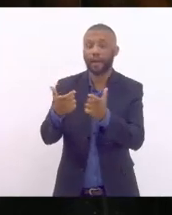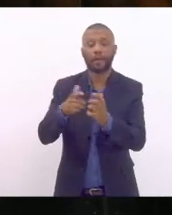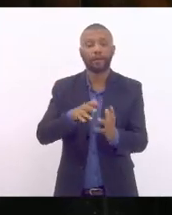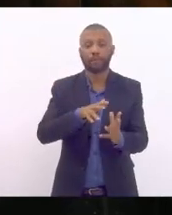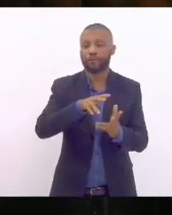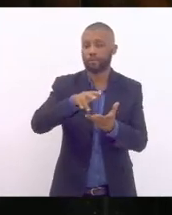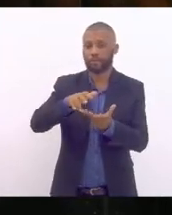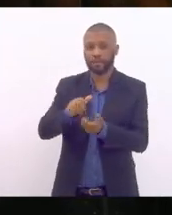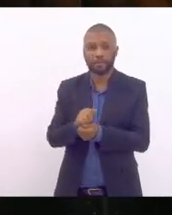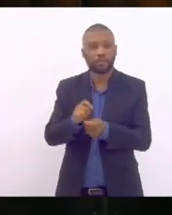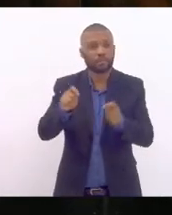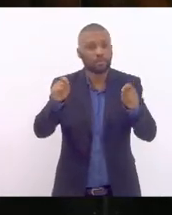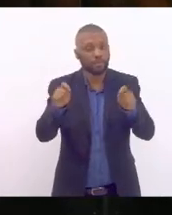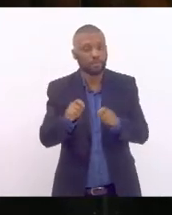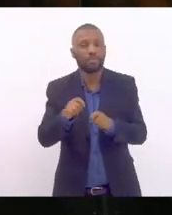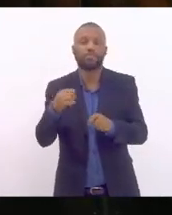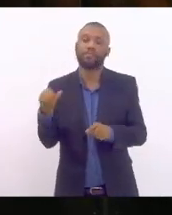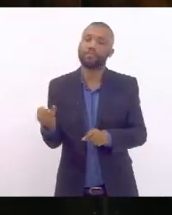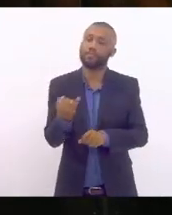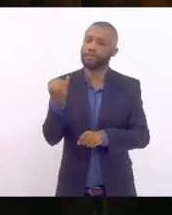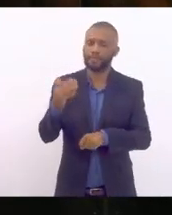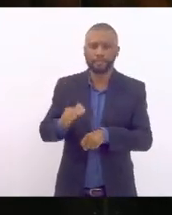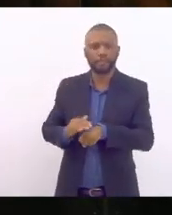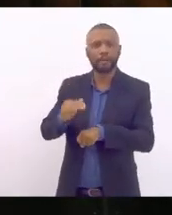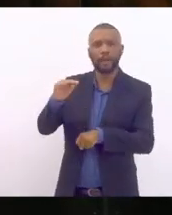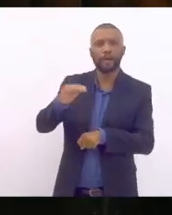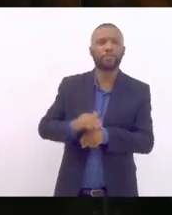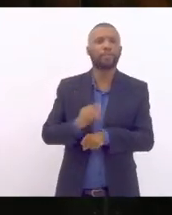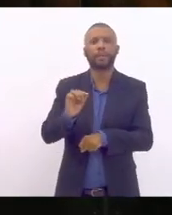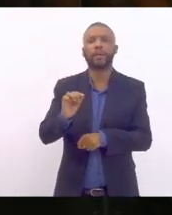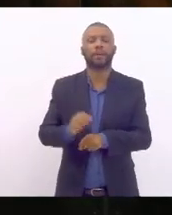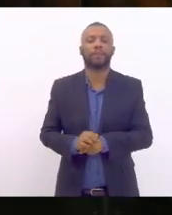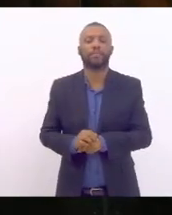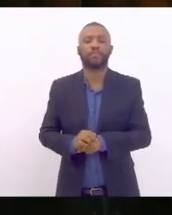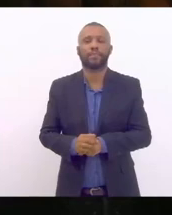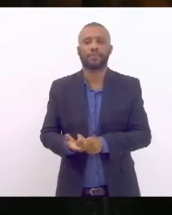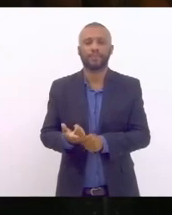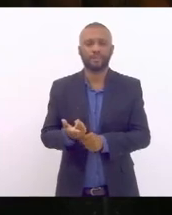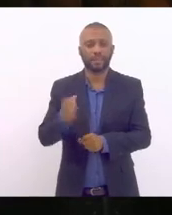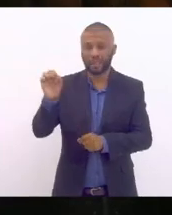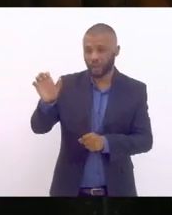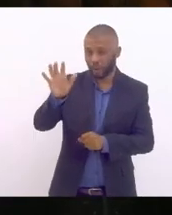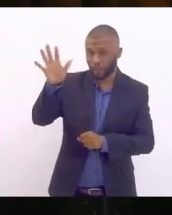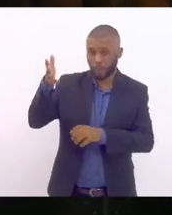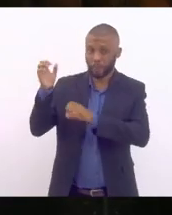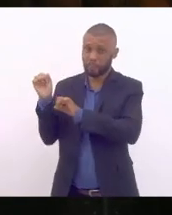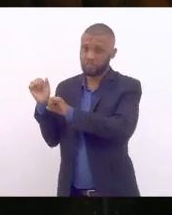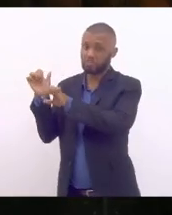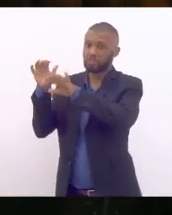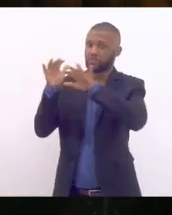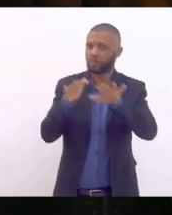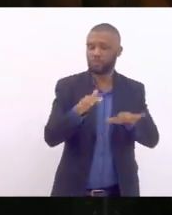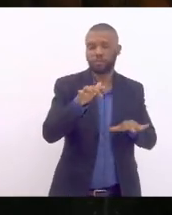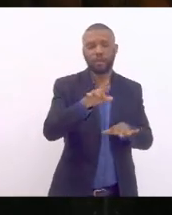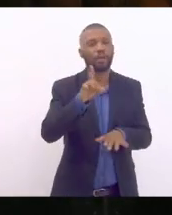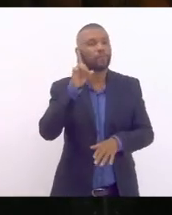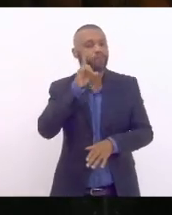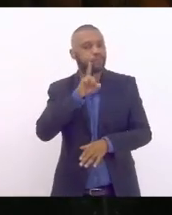e provavelmente um dos mais importantes foi o Êxodo de cérebros europeus para